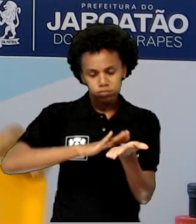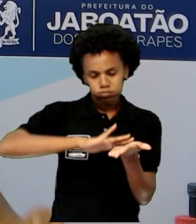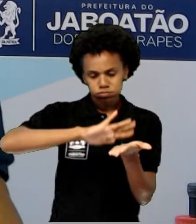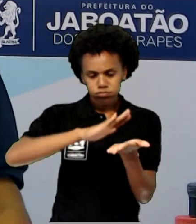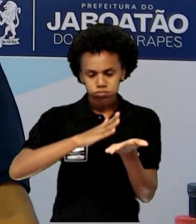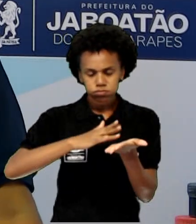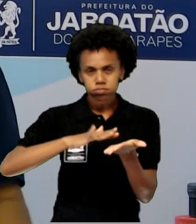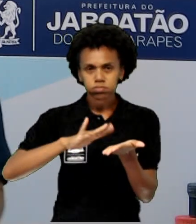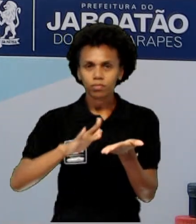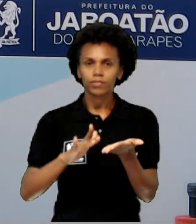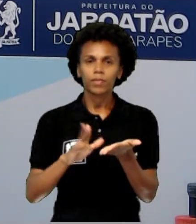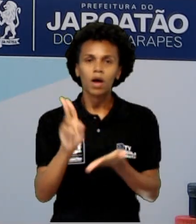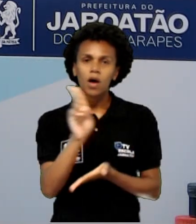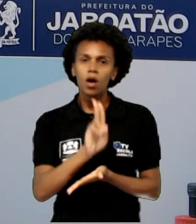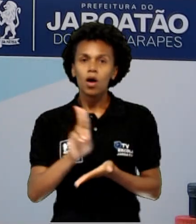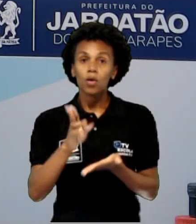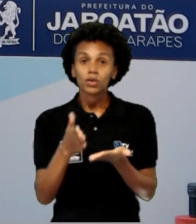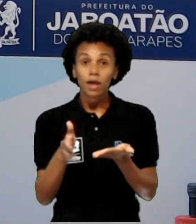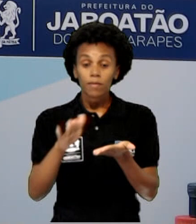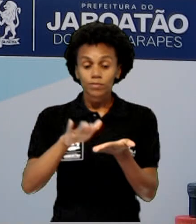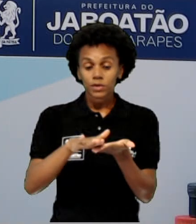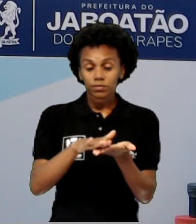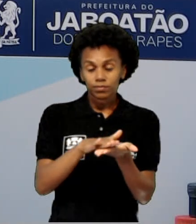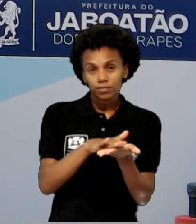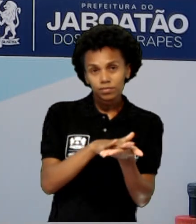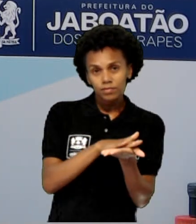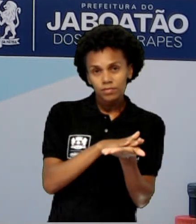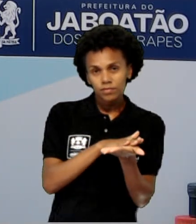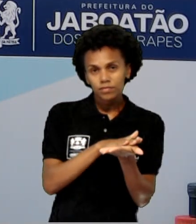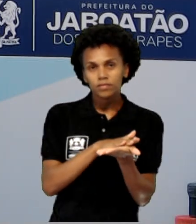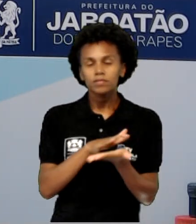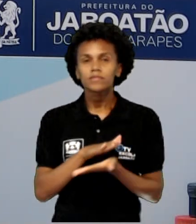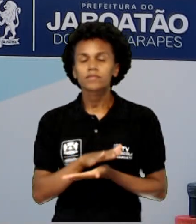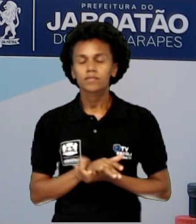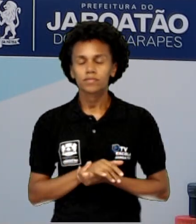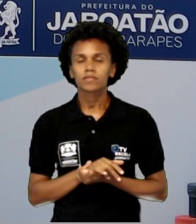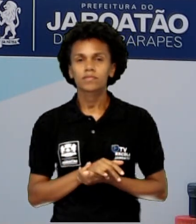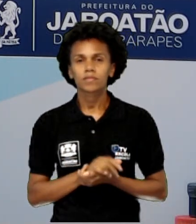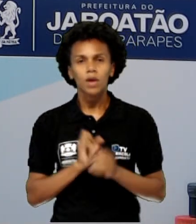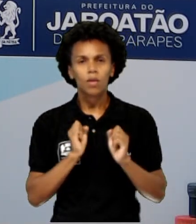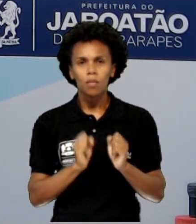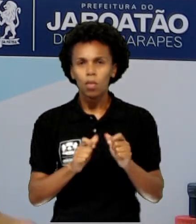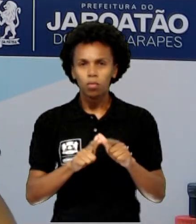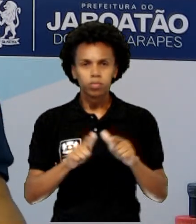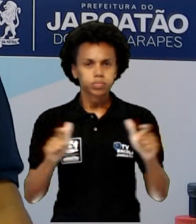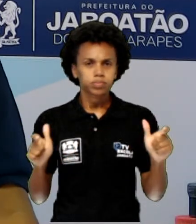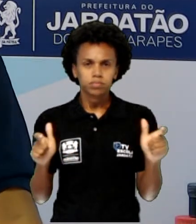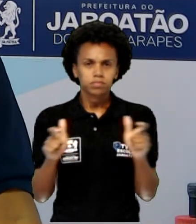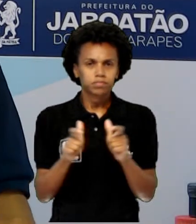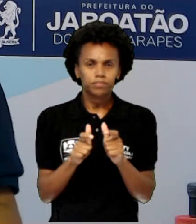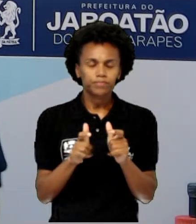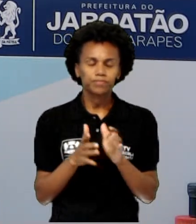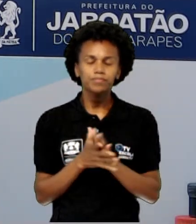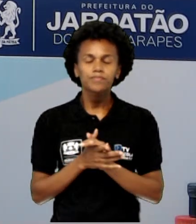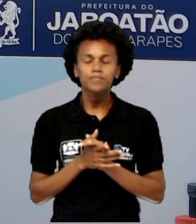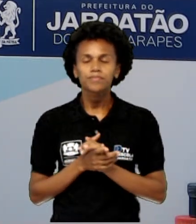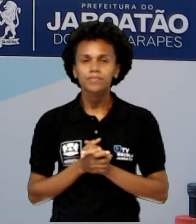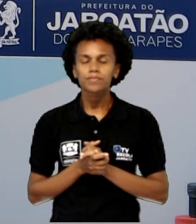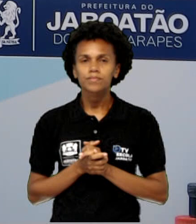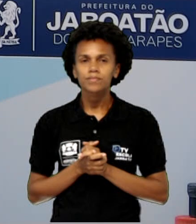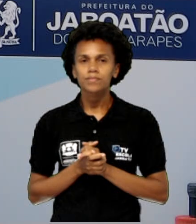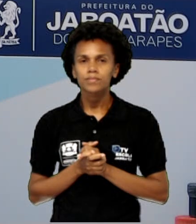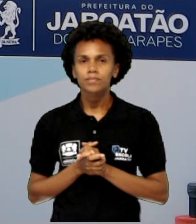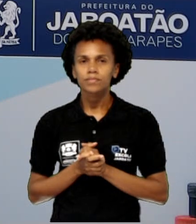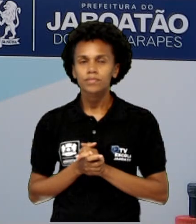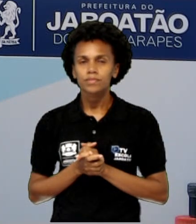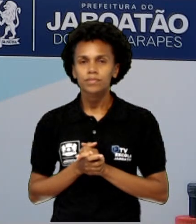tá certo? Então a gente vai cortar, se quiser deixar entreiro para fazer um desenho maior, pode. Eu cortei para fazer um desenho menor, tá certo? Vocês